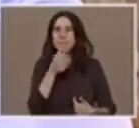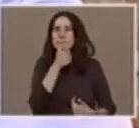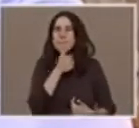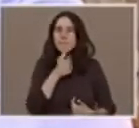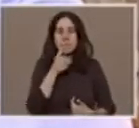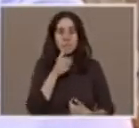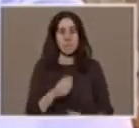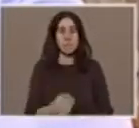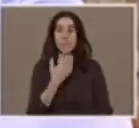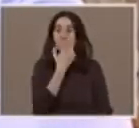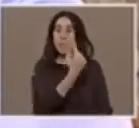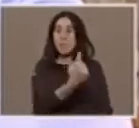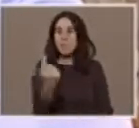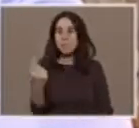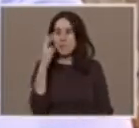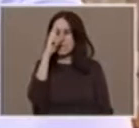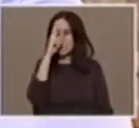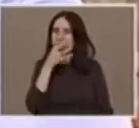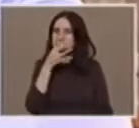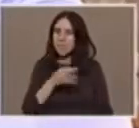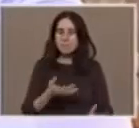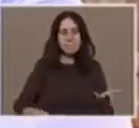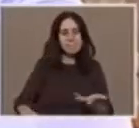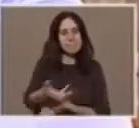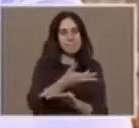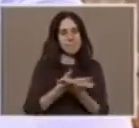Suportai-vos uns aos outros com caridade.